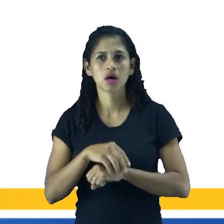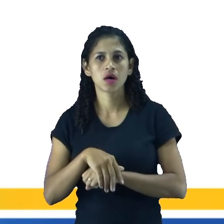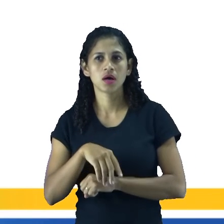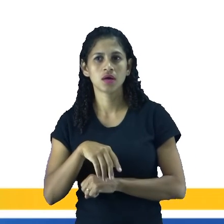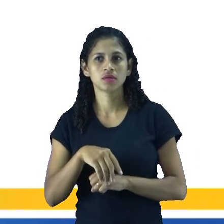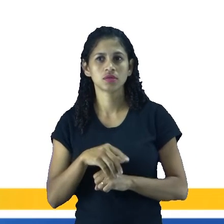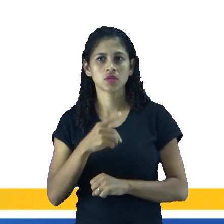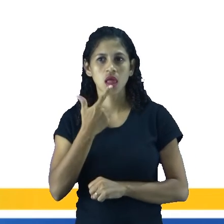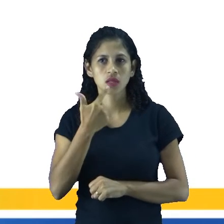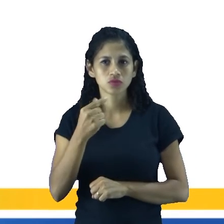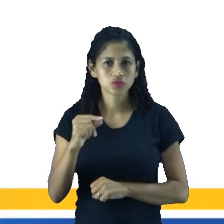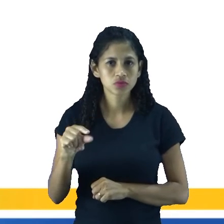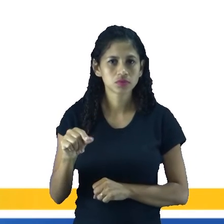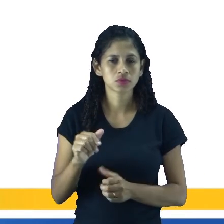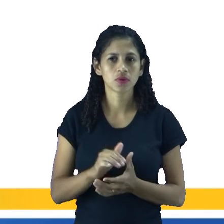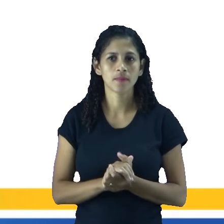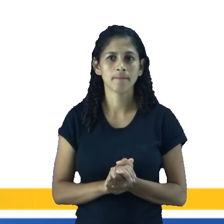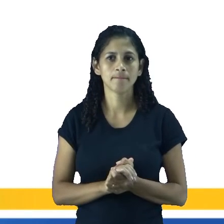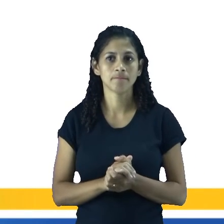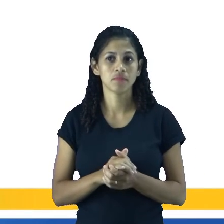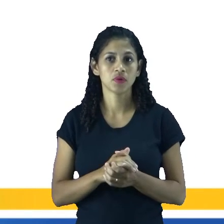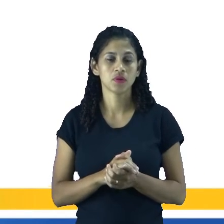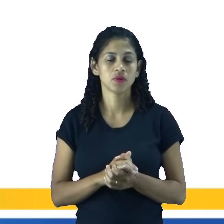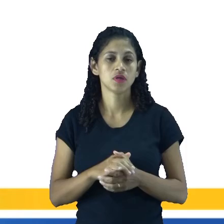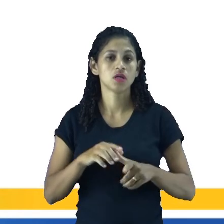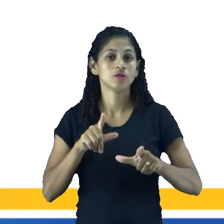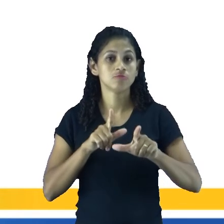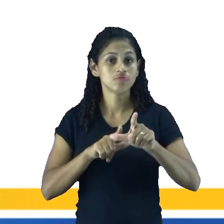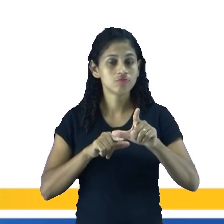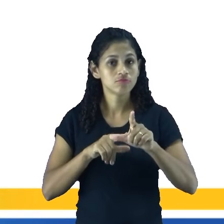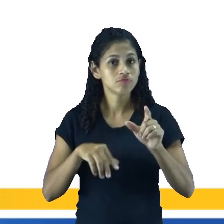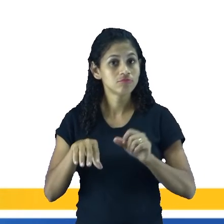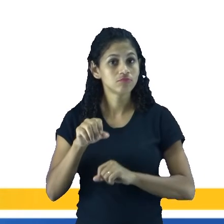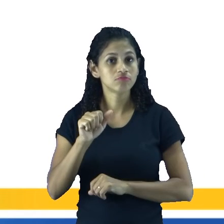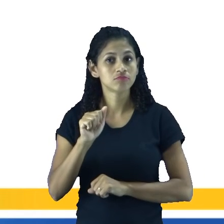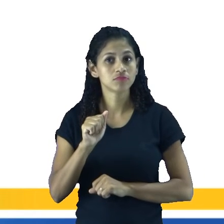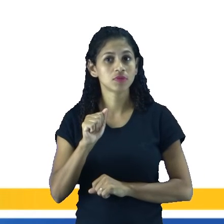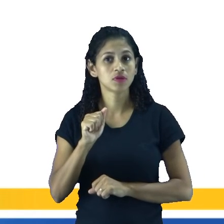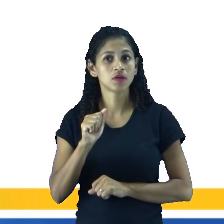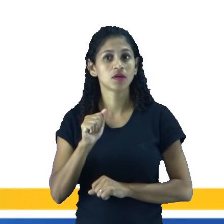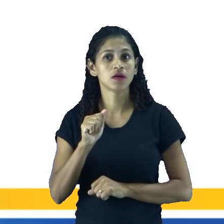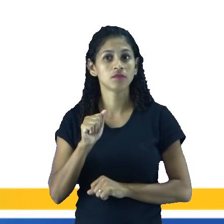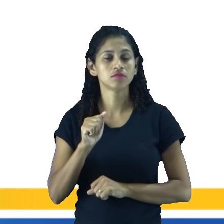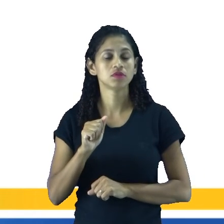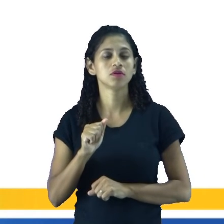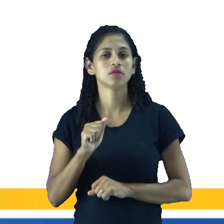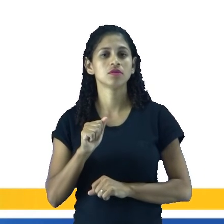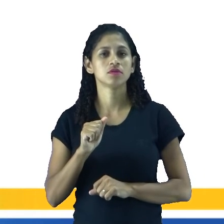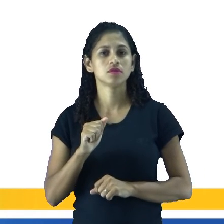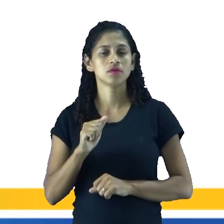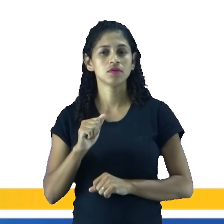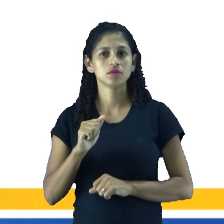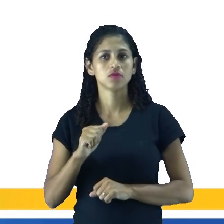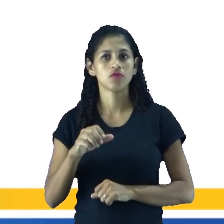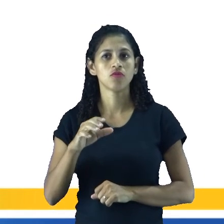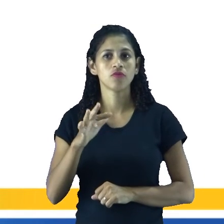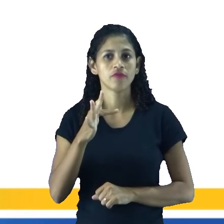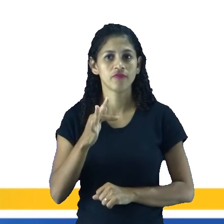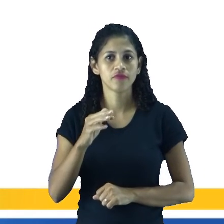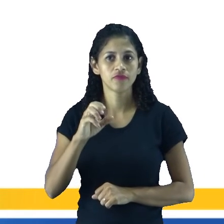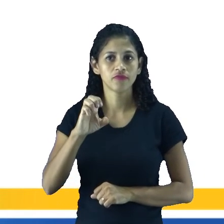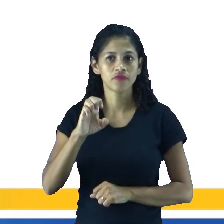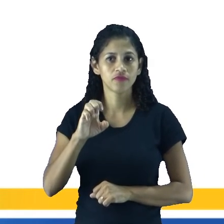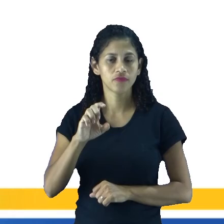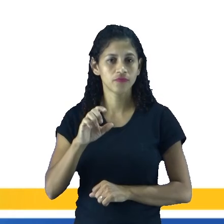que aconteça primeiro uma filtração, depois da filtração a gente vai ter a decantação, vai esperar o repouso das partículas e